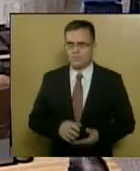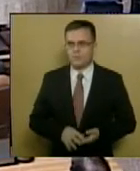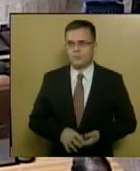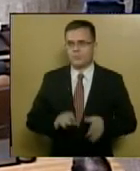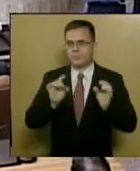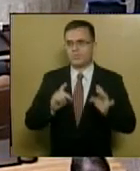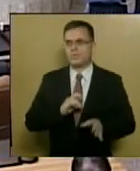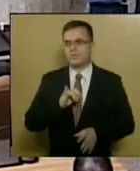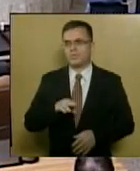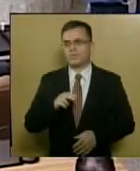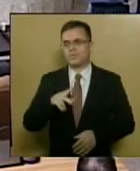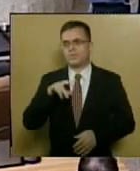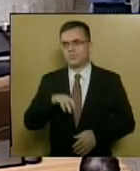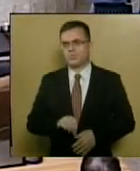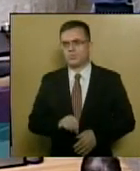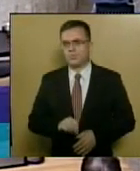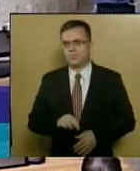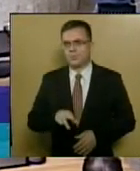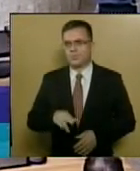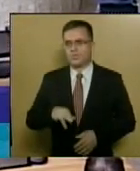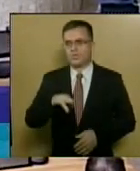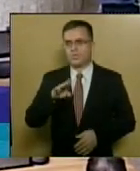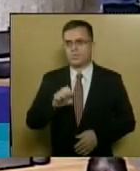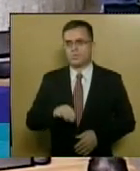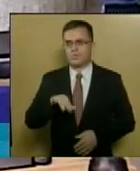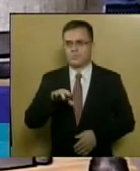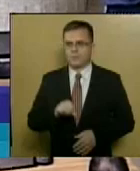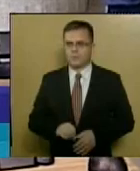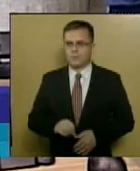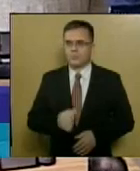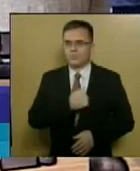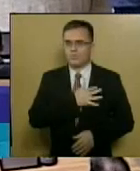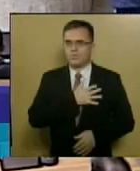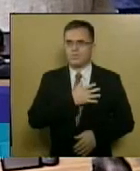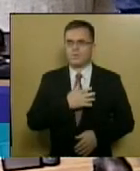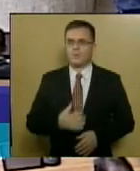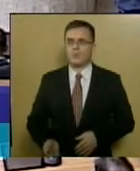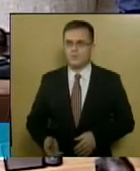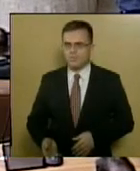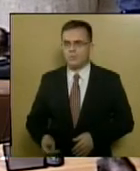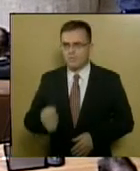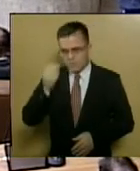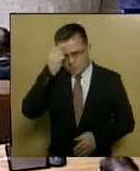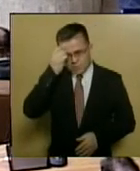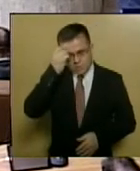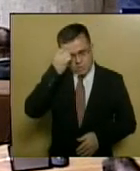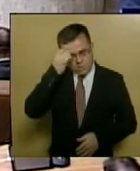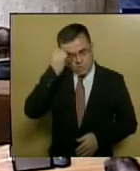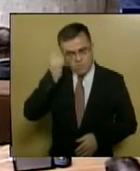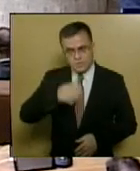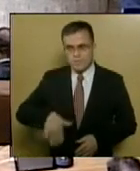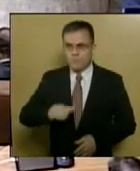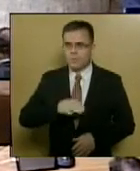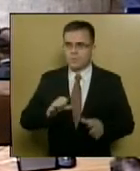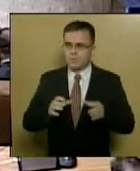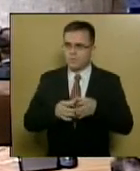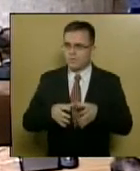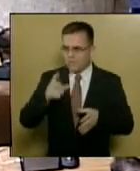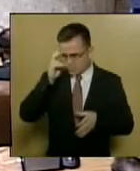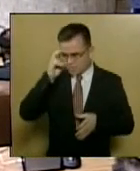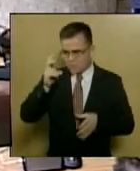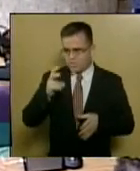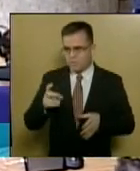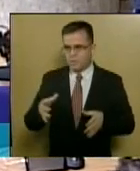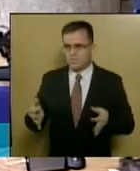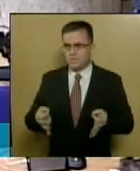senhor Juliano Souza Ribeiro, superintendente da Agência Brasileira de Inteligência, aqui presente,